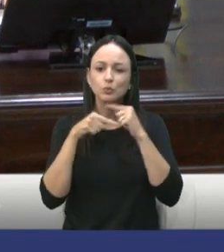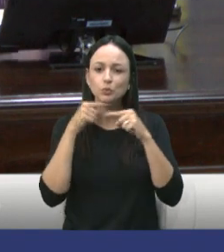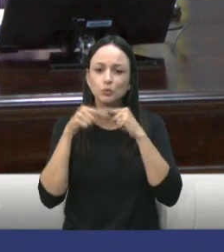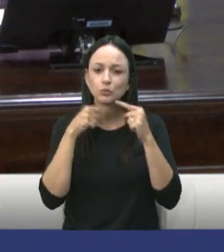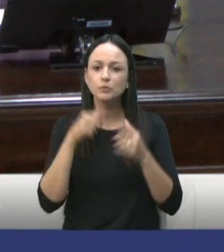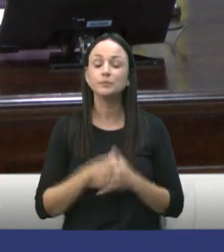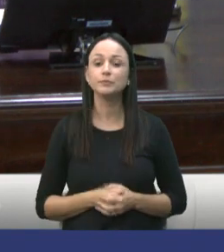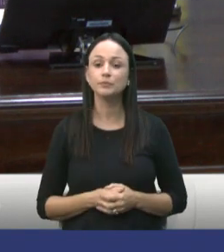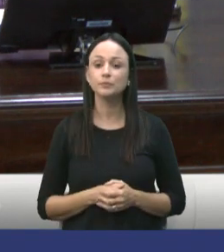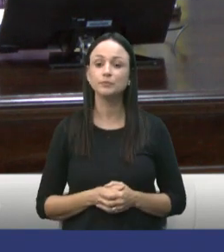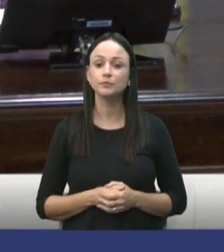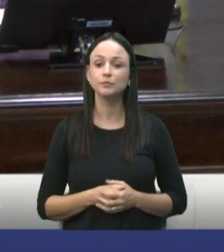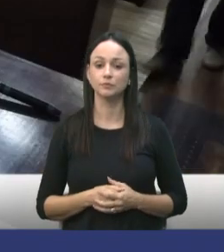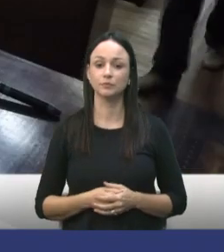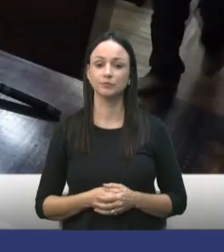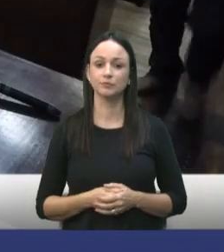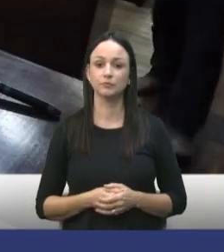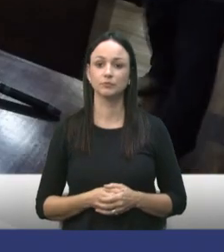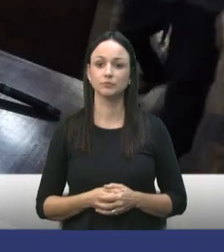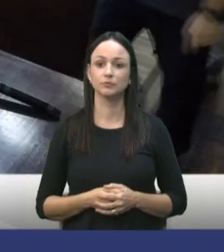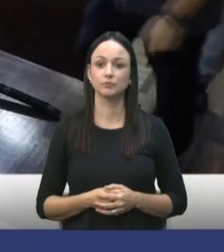não?